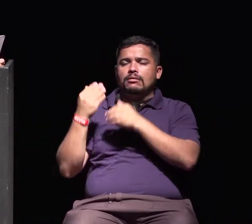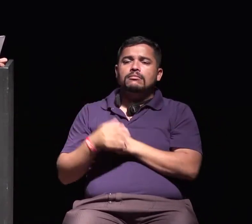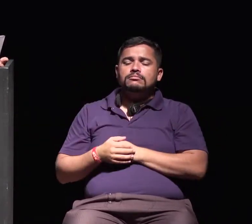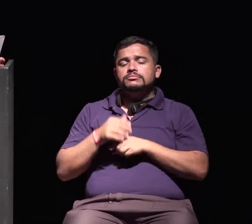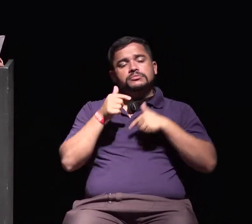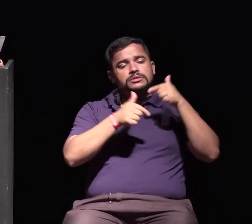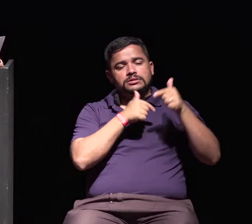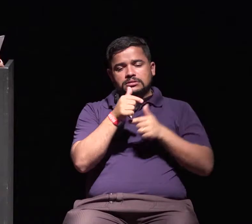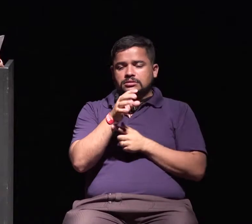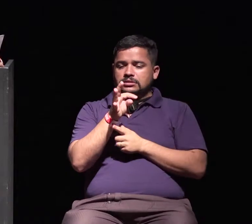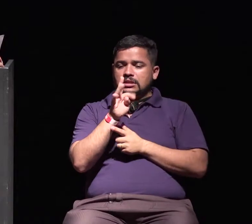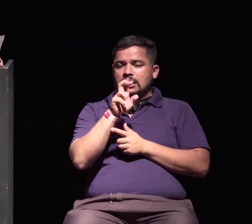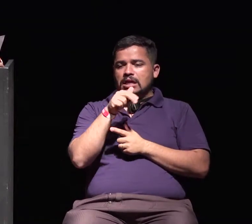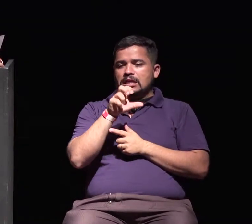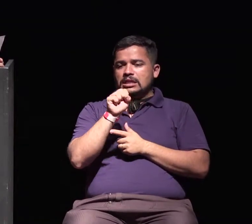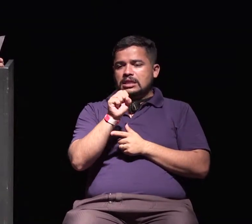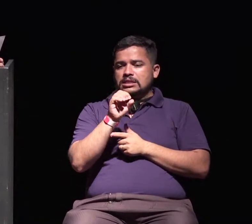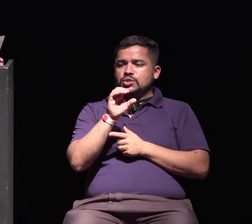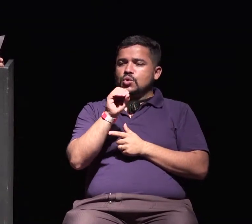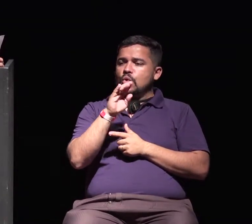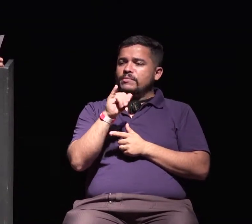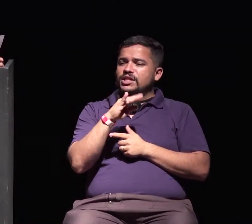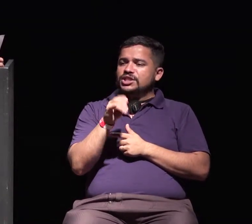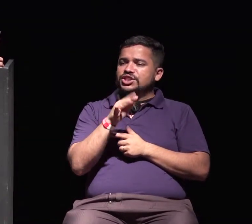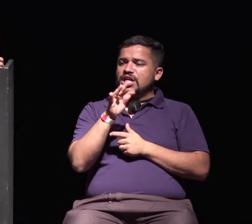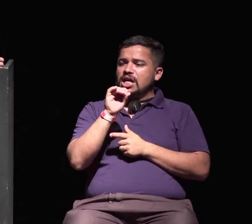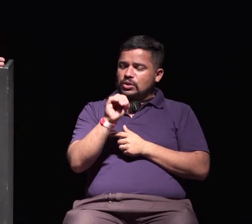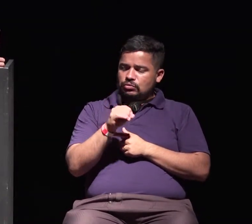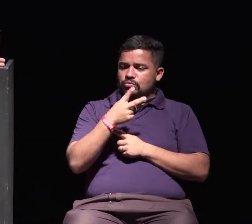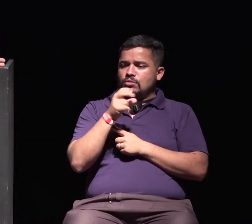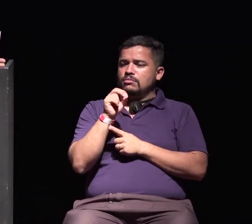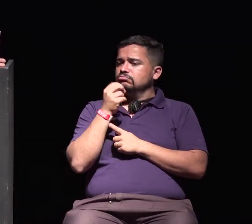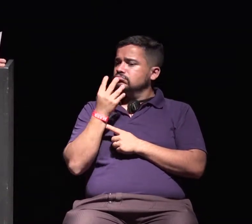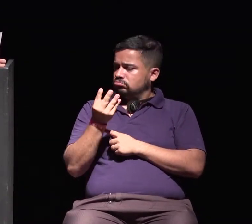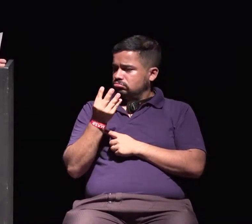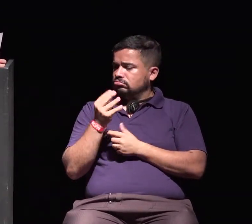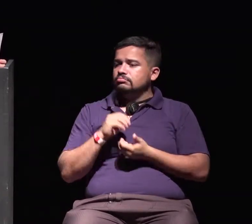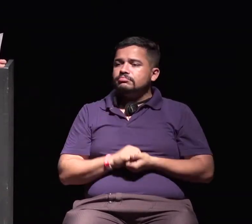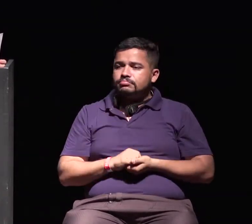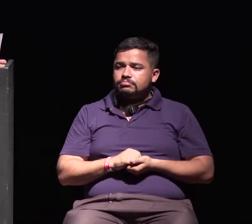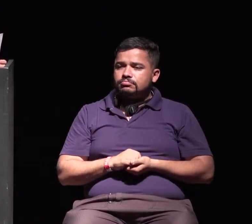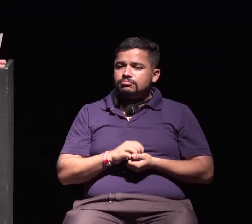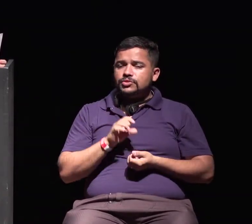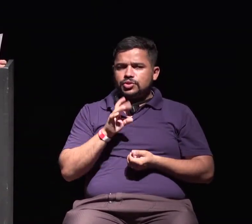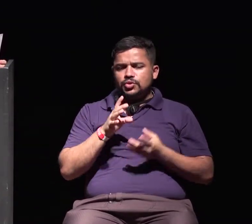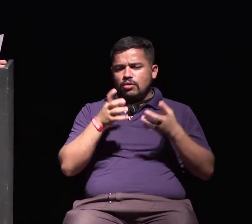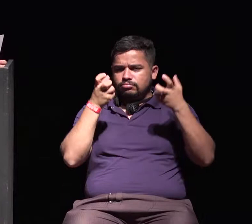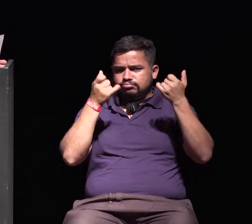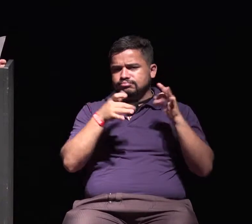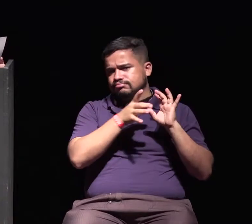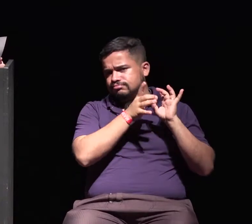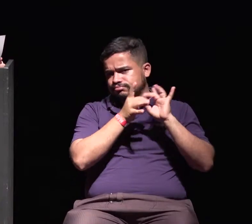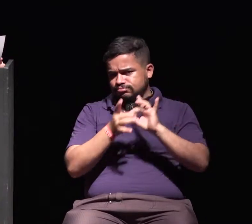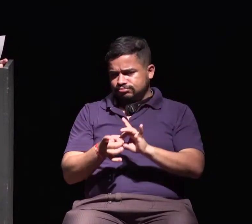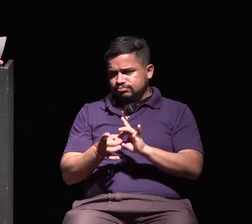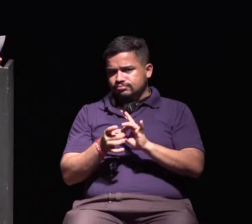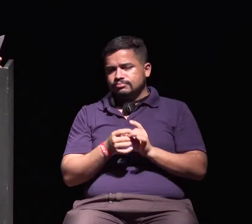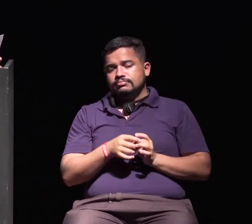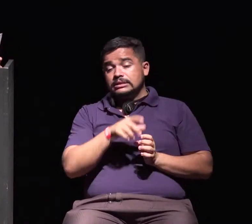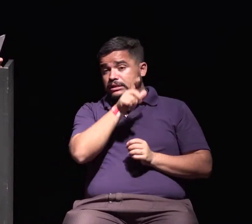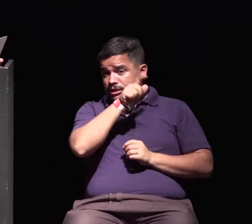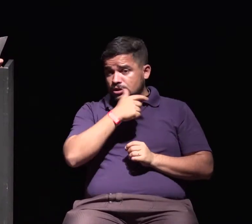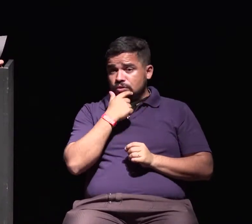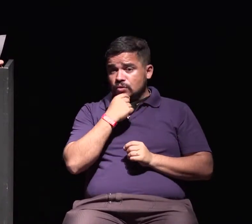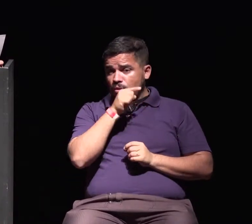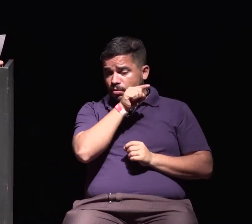trabalho chamado Transobjeto, de 2004. Só para contextualizar brevemente, o Wagner Schwartz